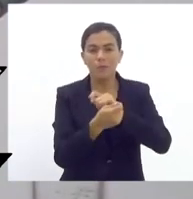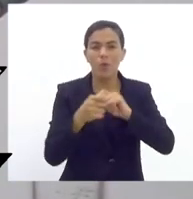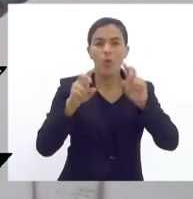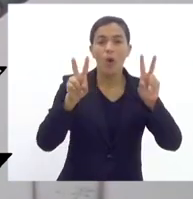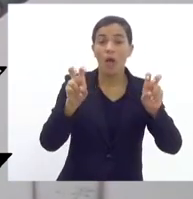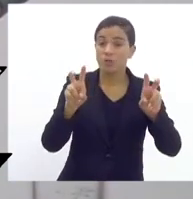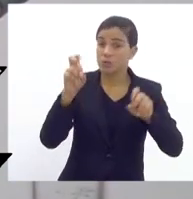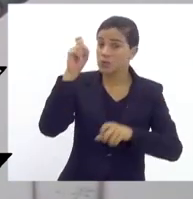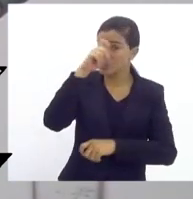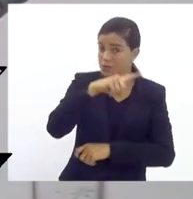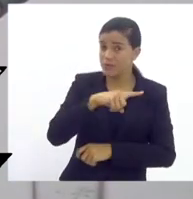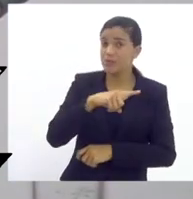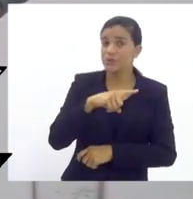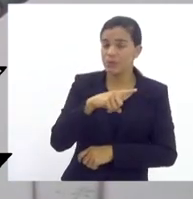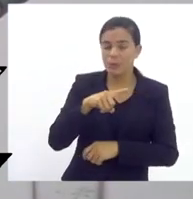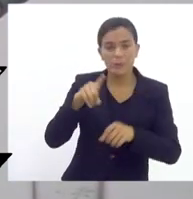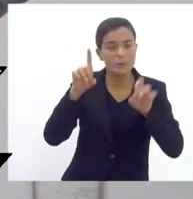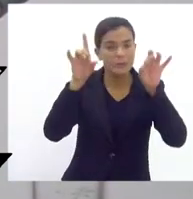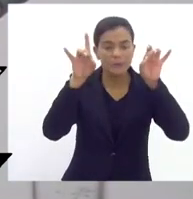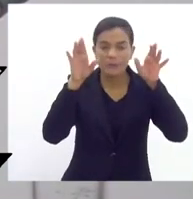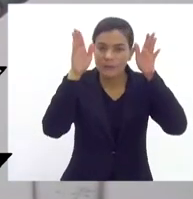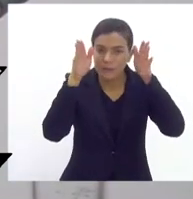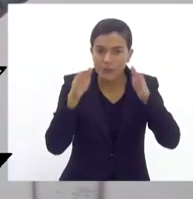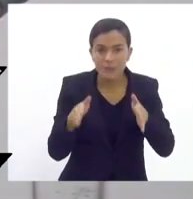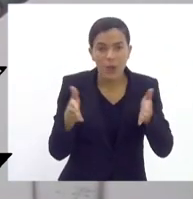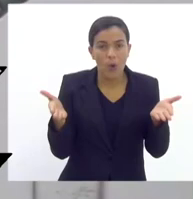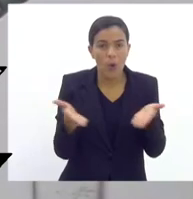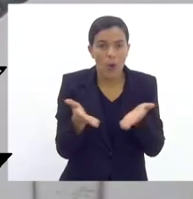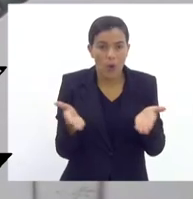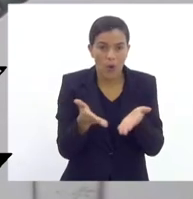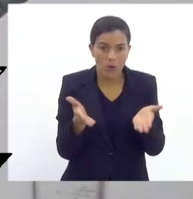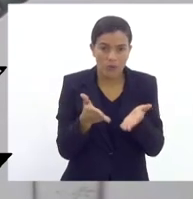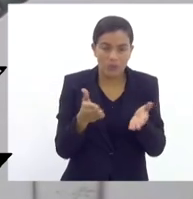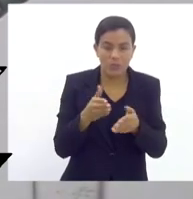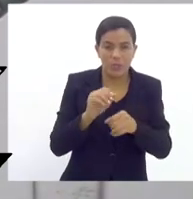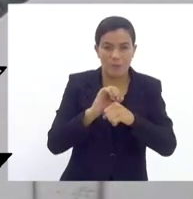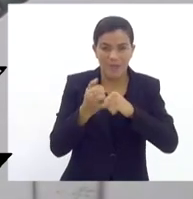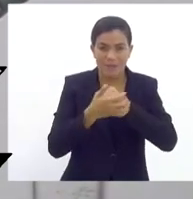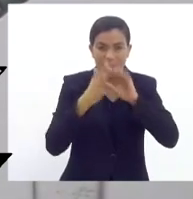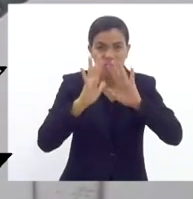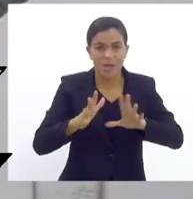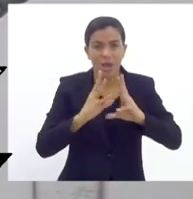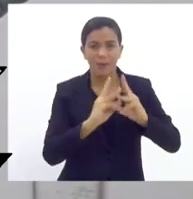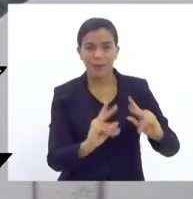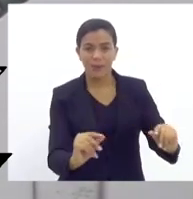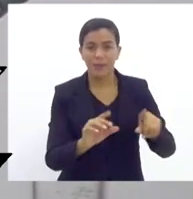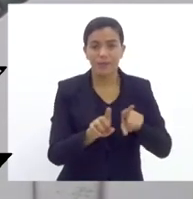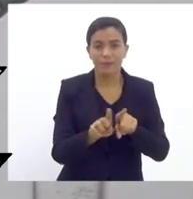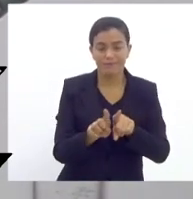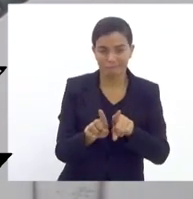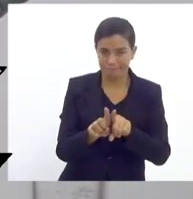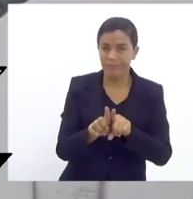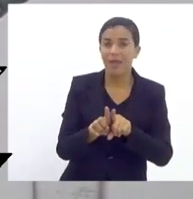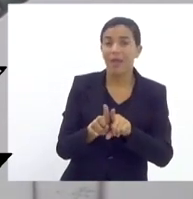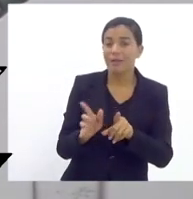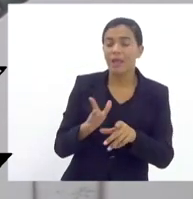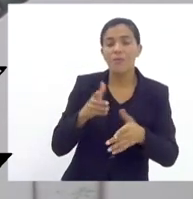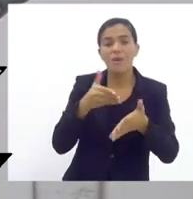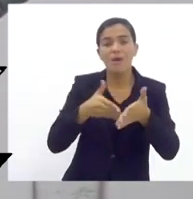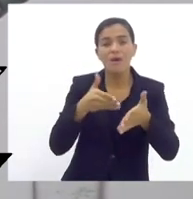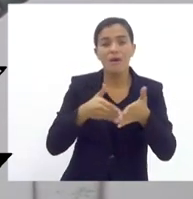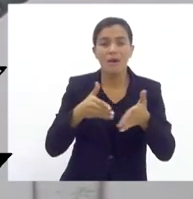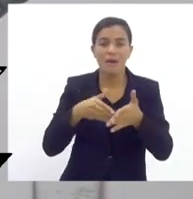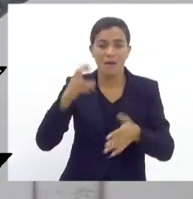super difícil especialmente hoje posso pandemia posso covid mas tem uma banheira cultural